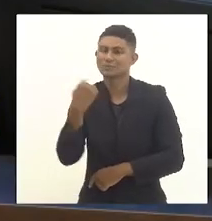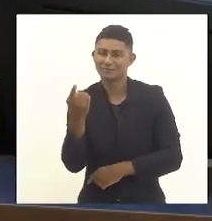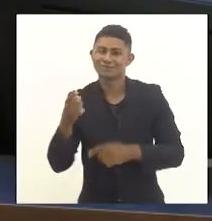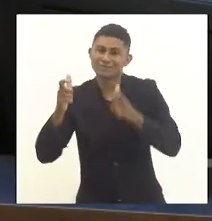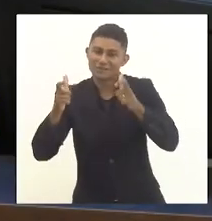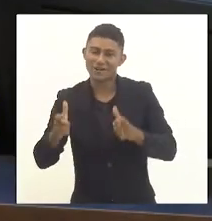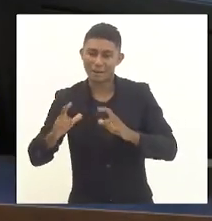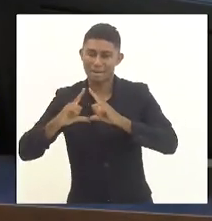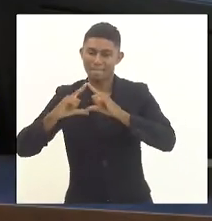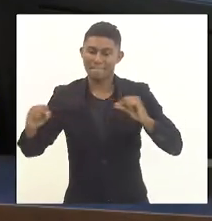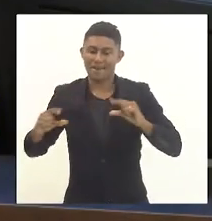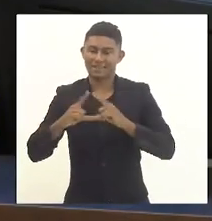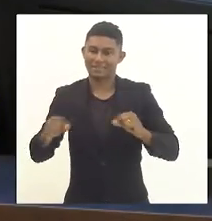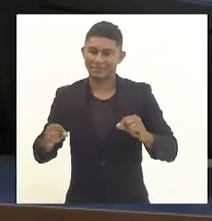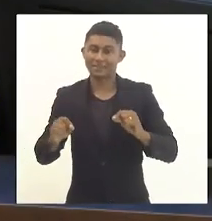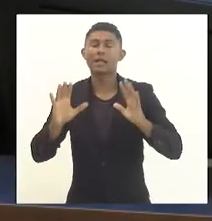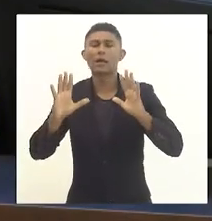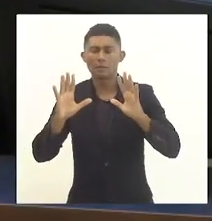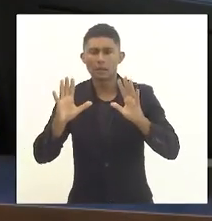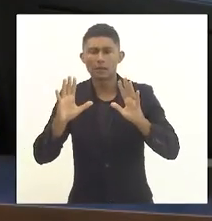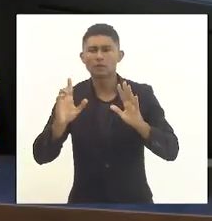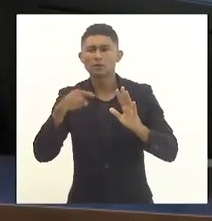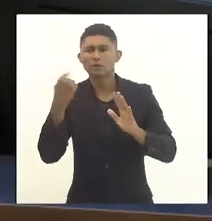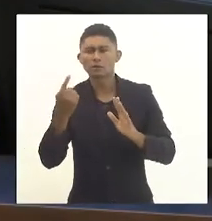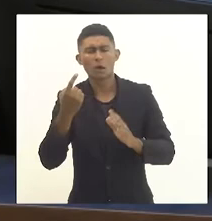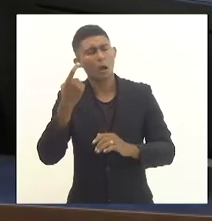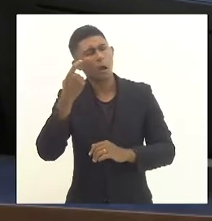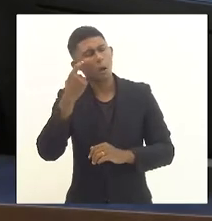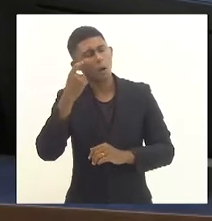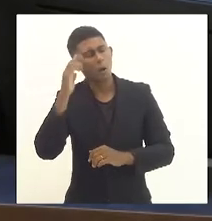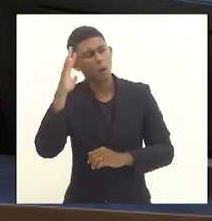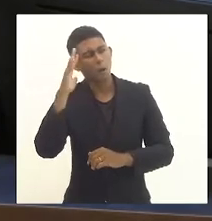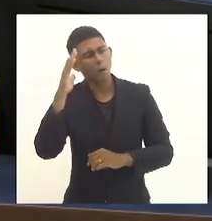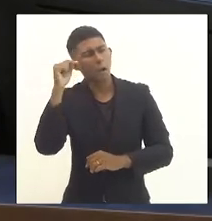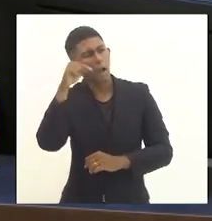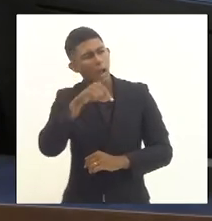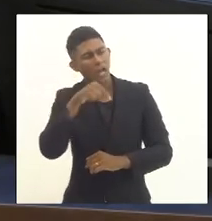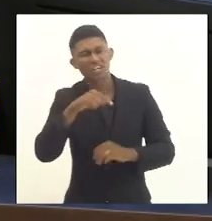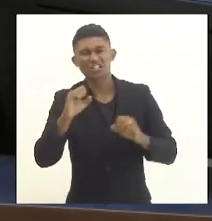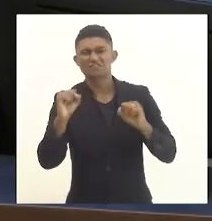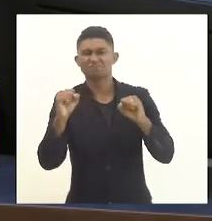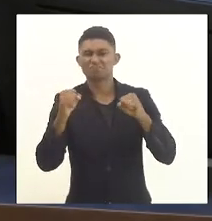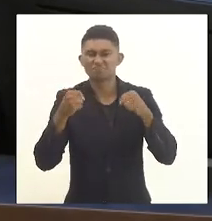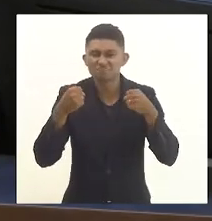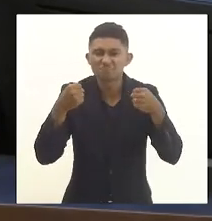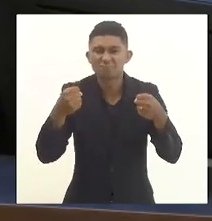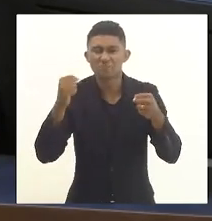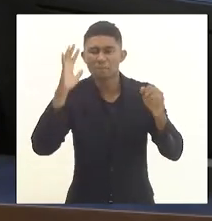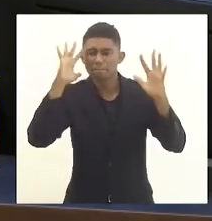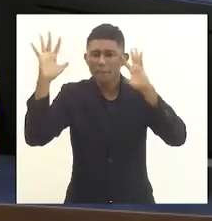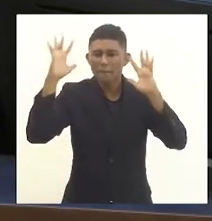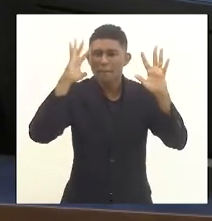temos dado um bom tempo, gastado